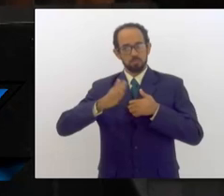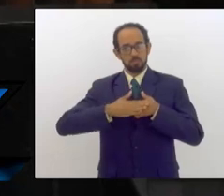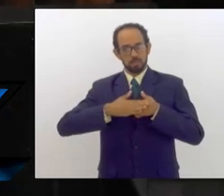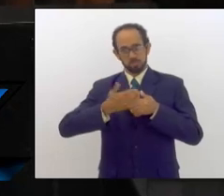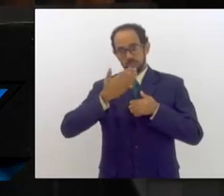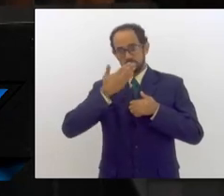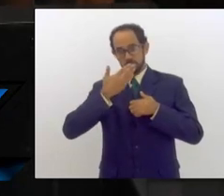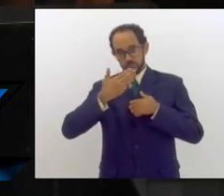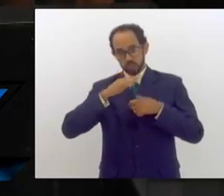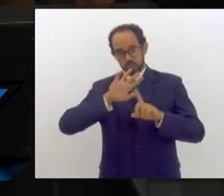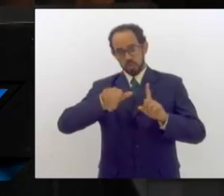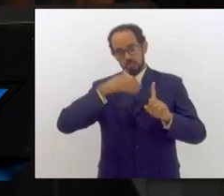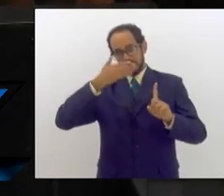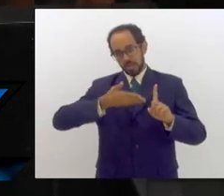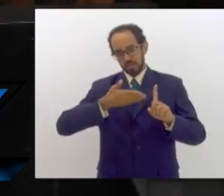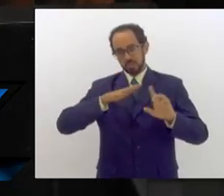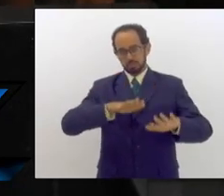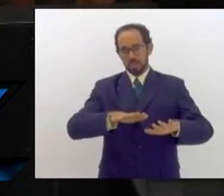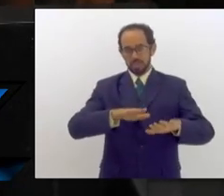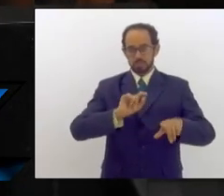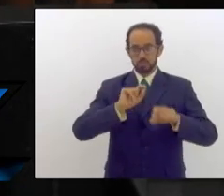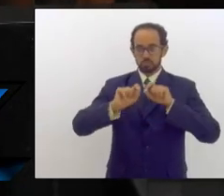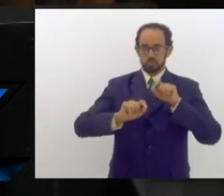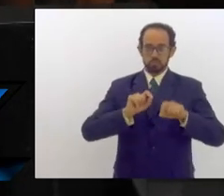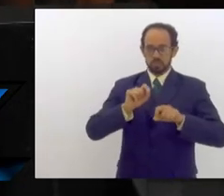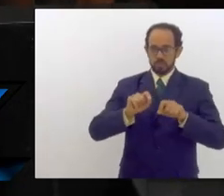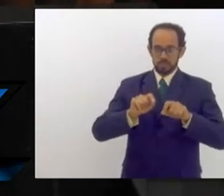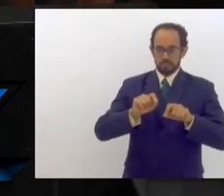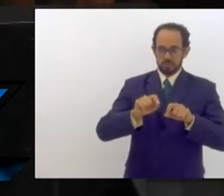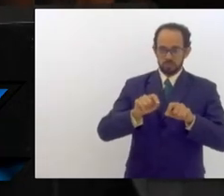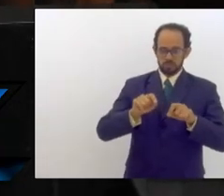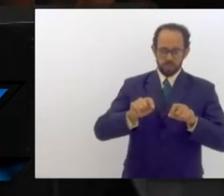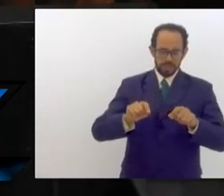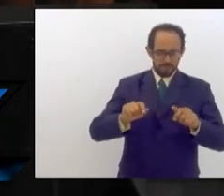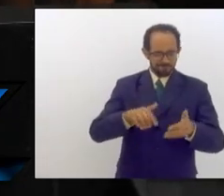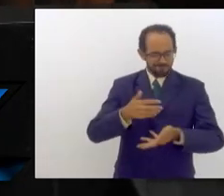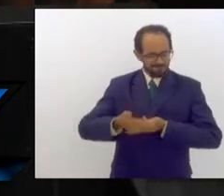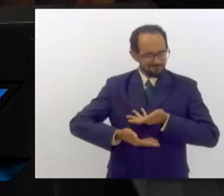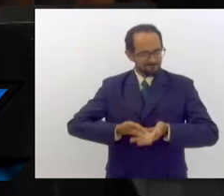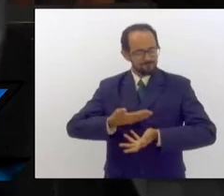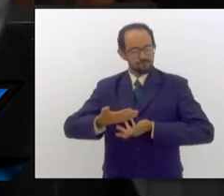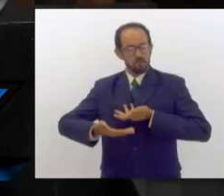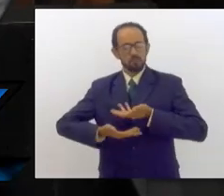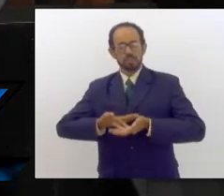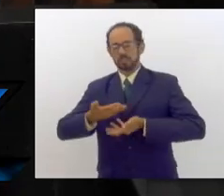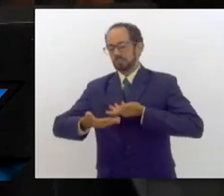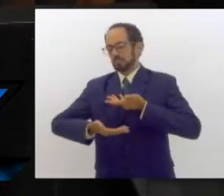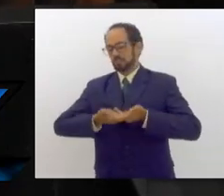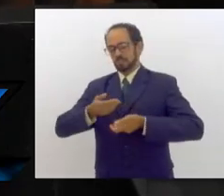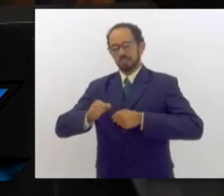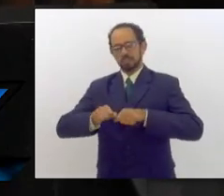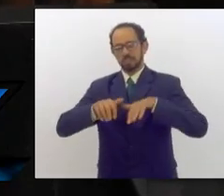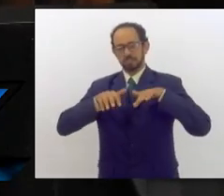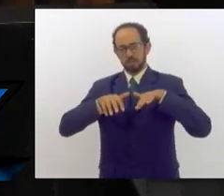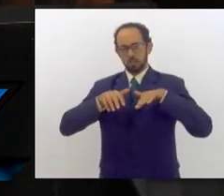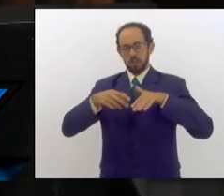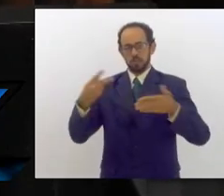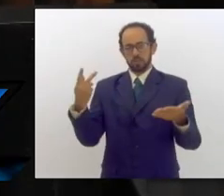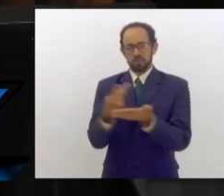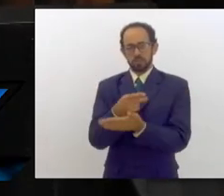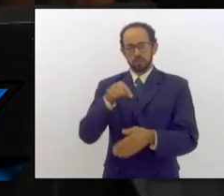da homenagem mas foi envolvente a sessão tivemos aqui